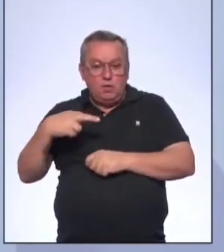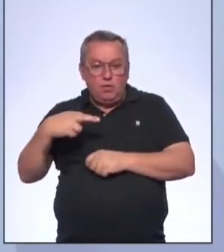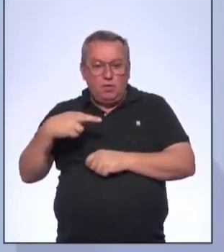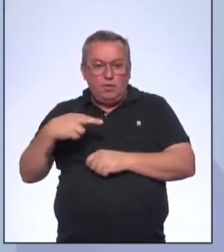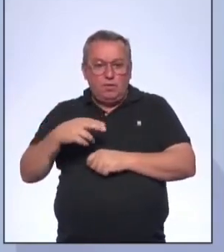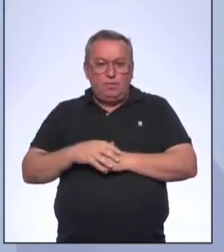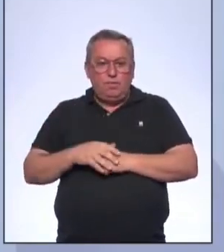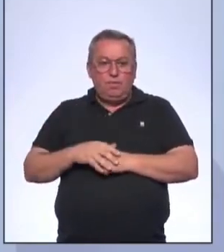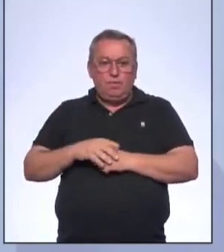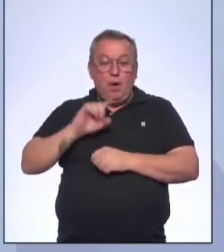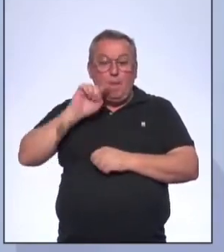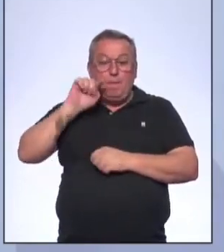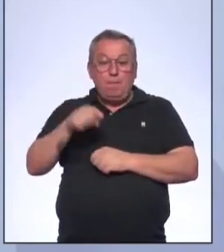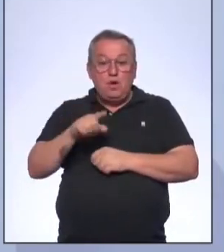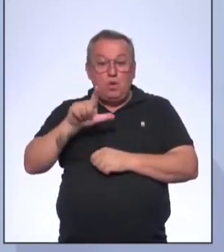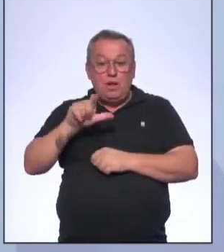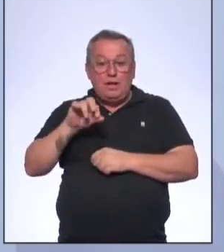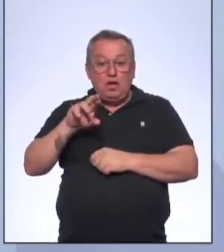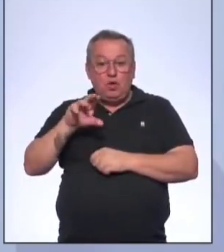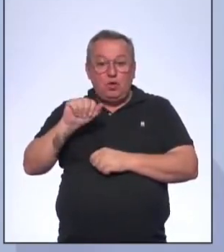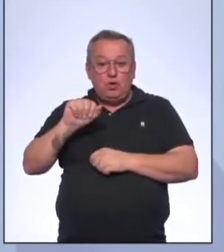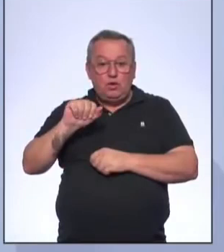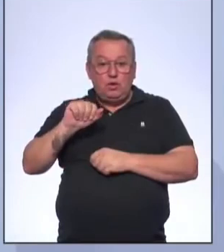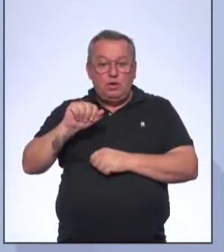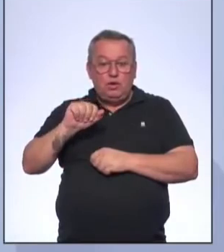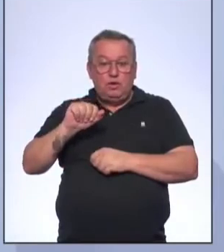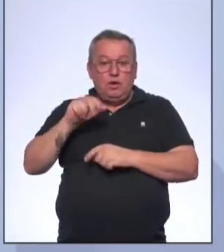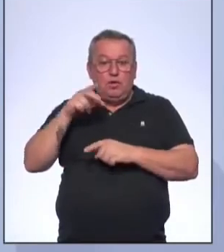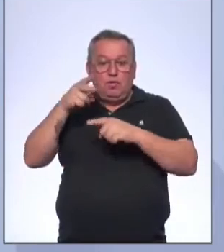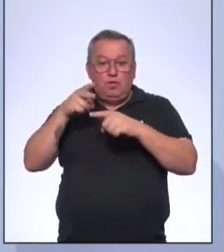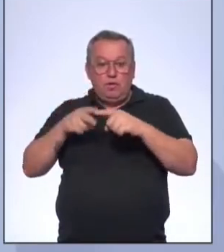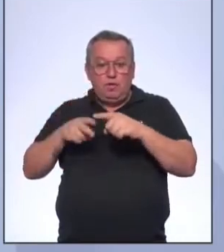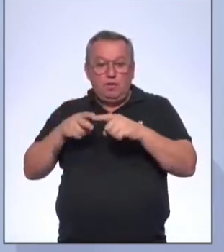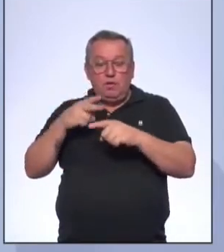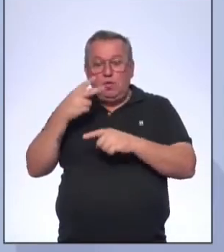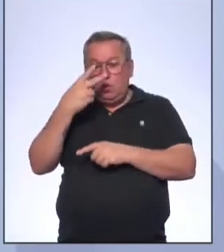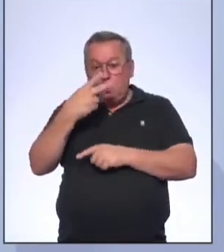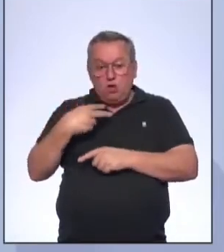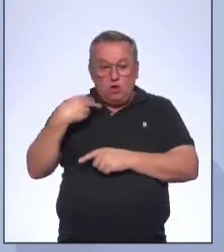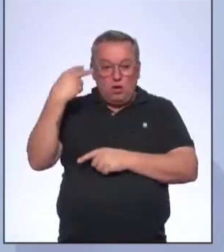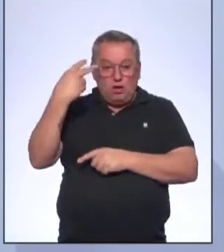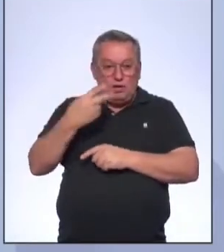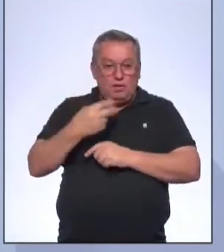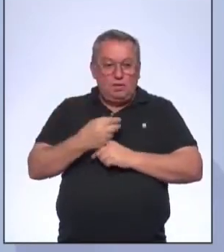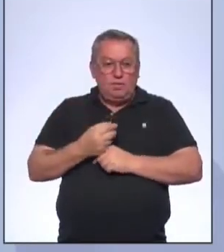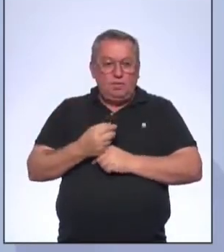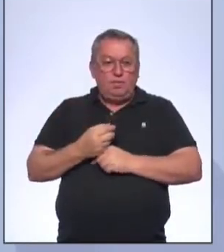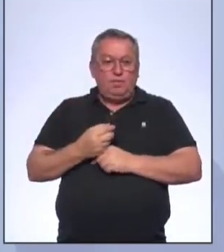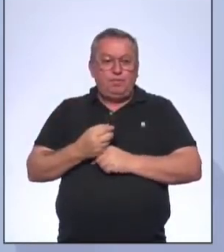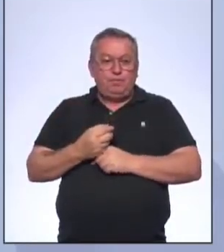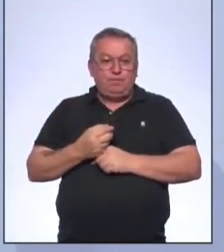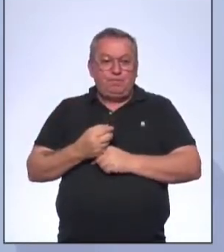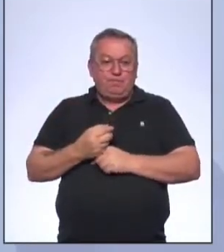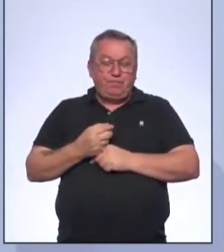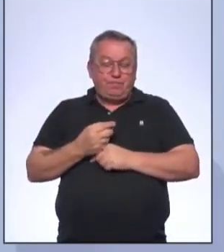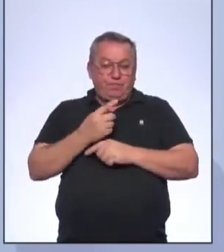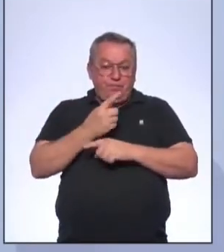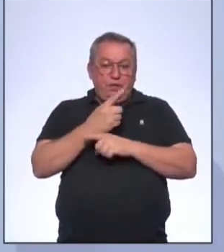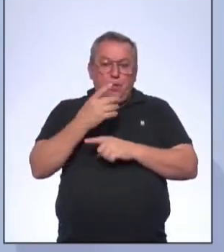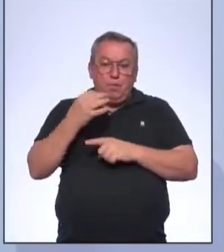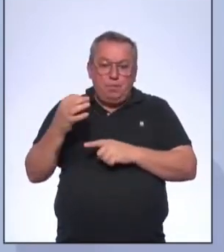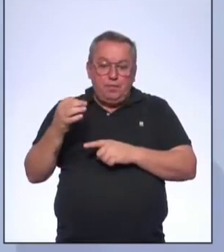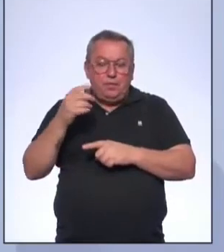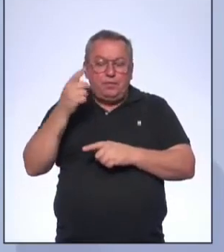Litros, 1000 litros, ok? Dividido por 2 horas. Ora, se você for pegar 1000 e dividir por 2,